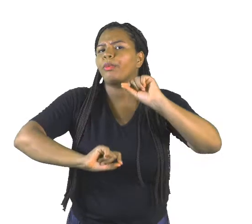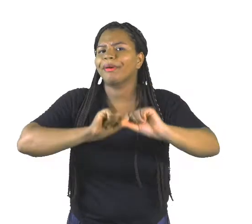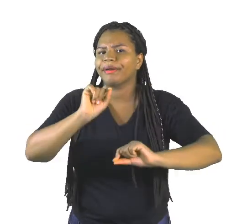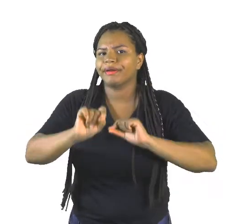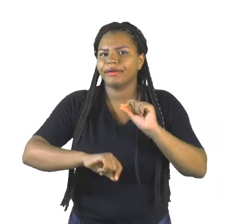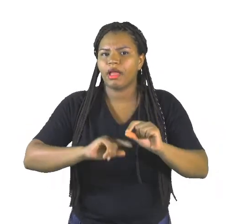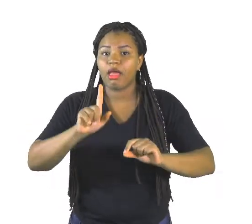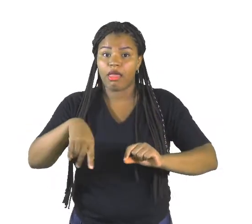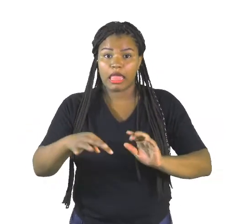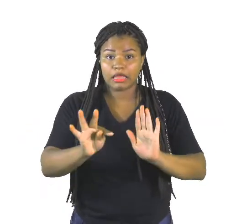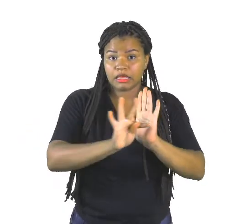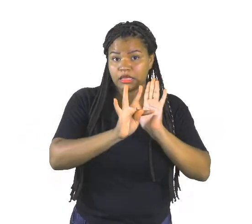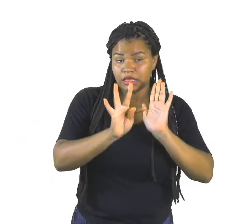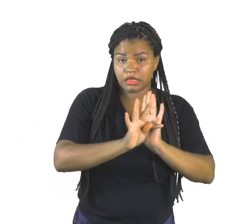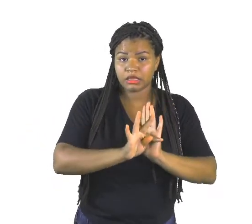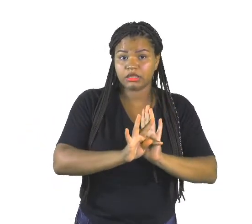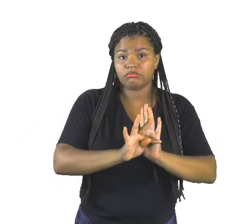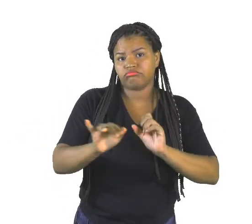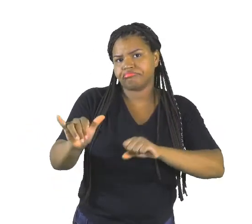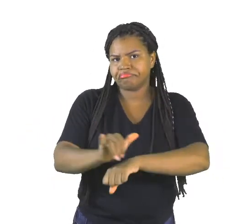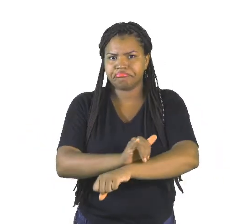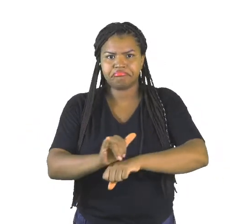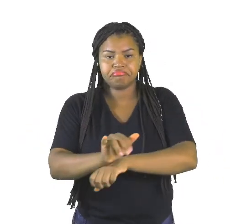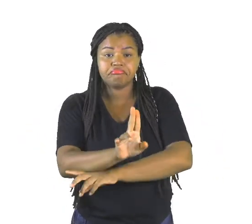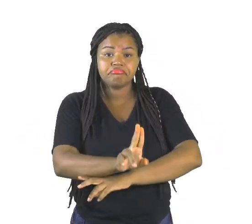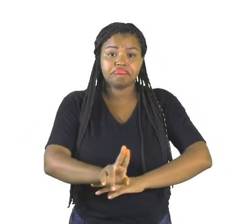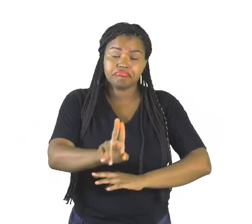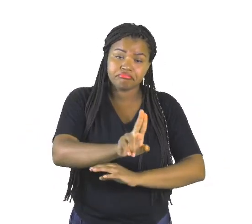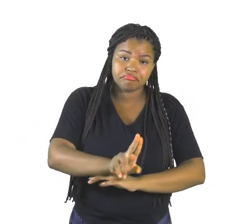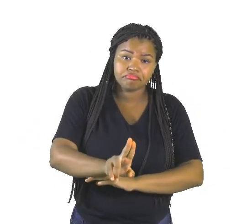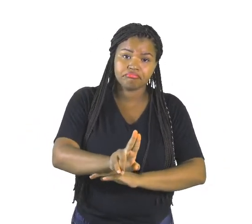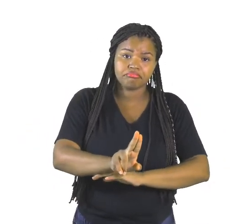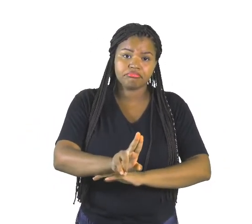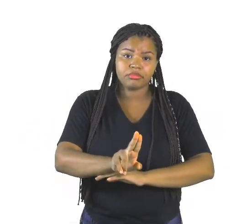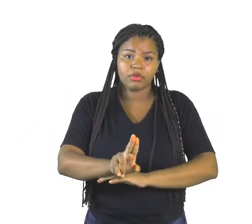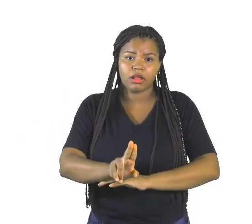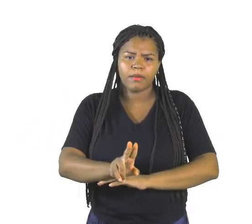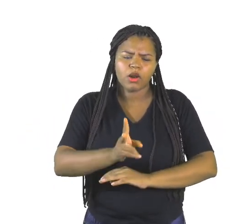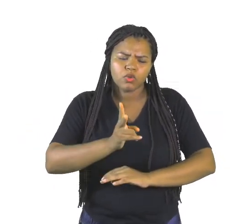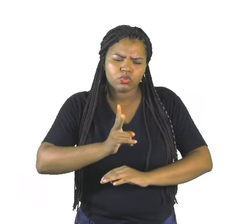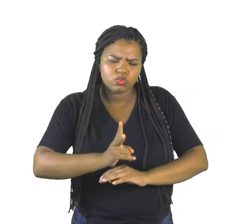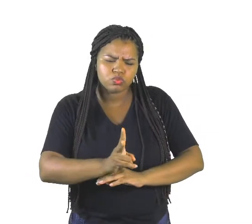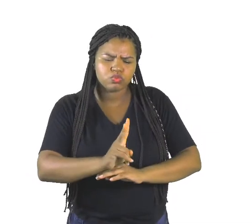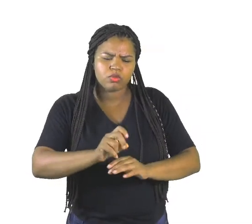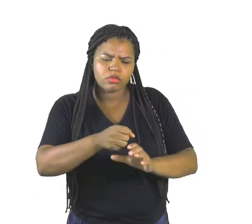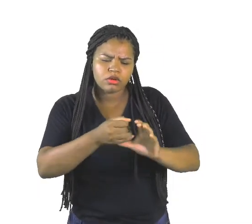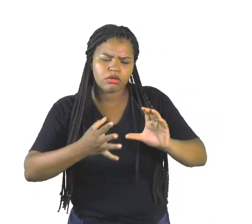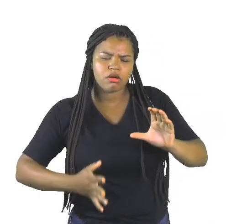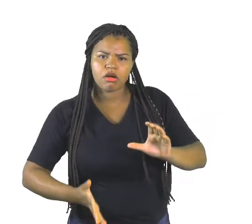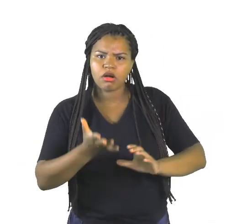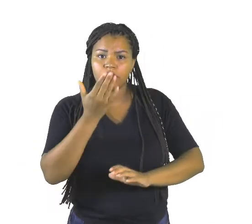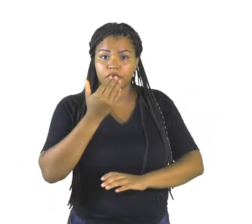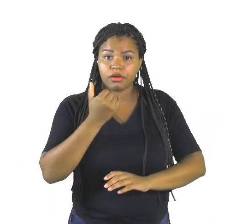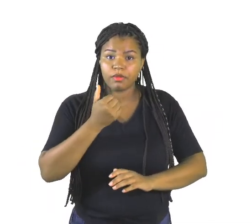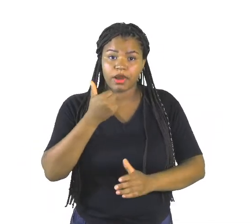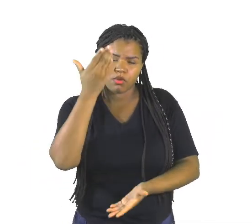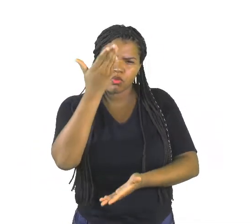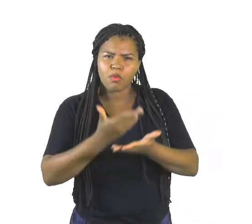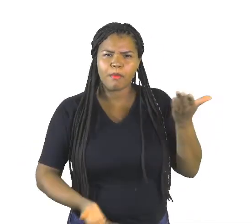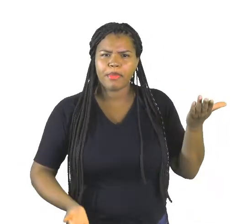as técnicas utilizadas para manter as características dos alimentos, para que eles não percam